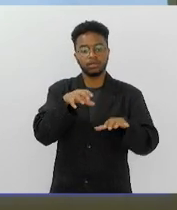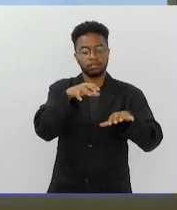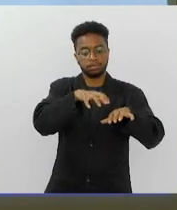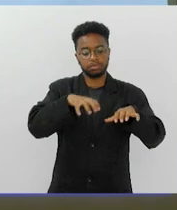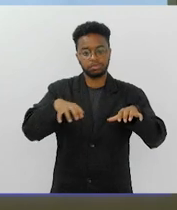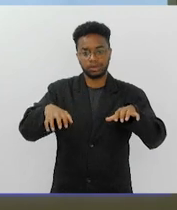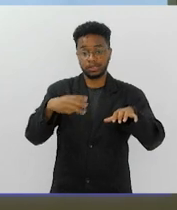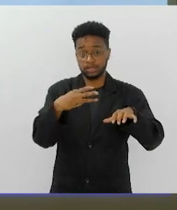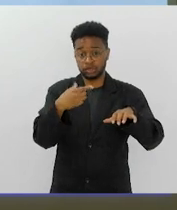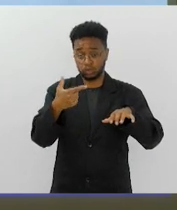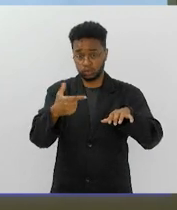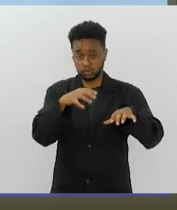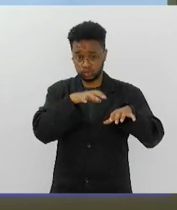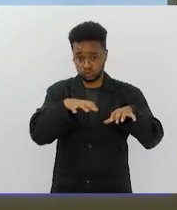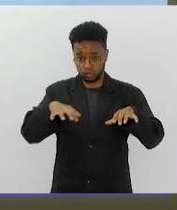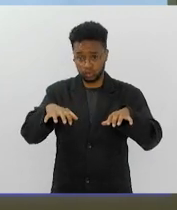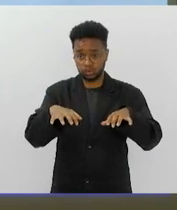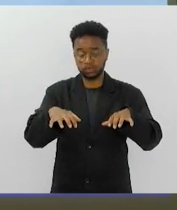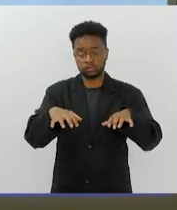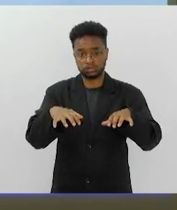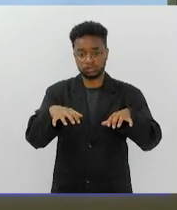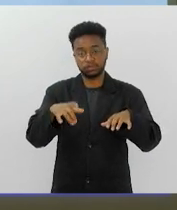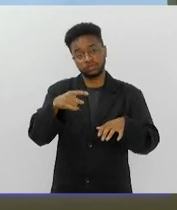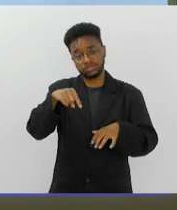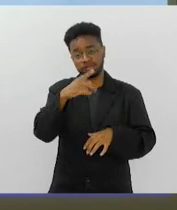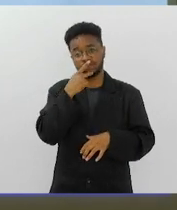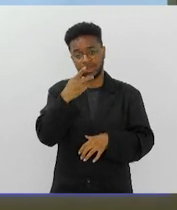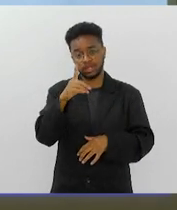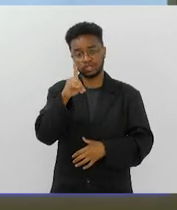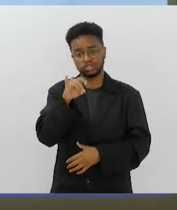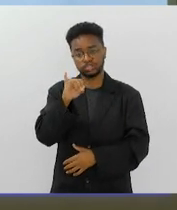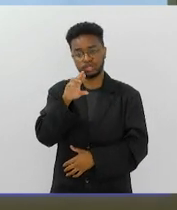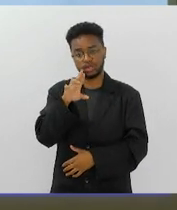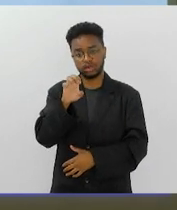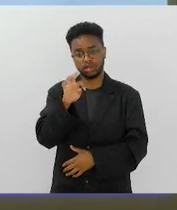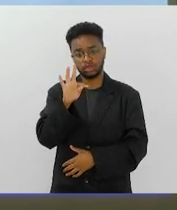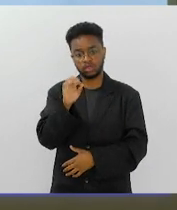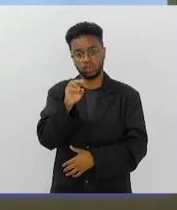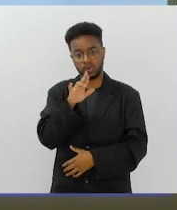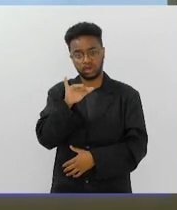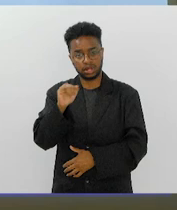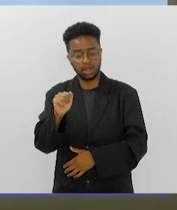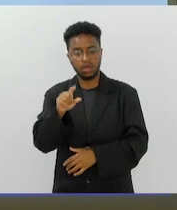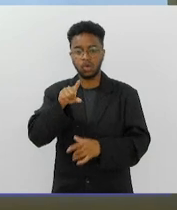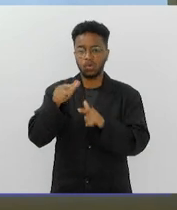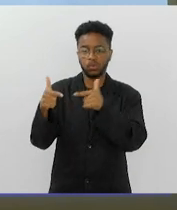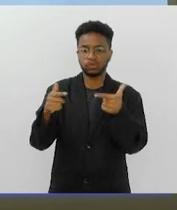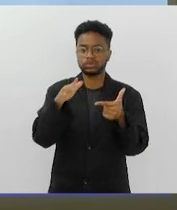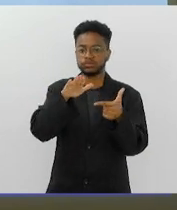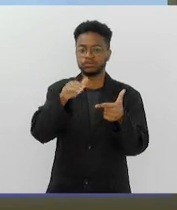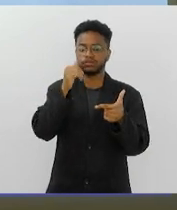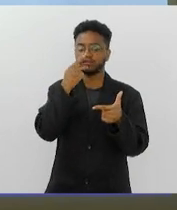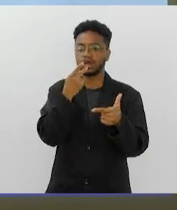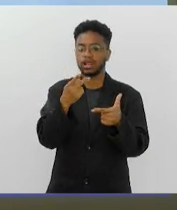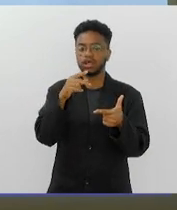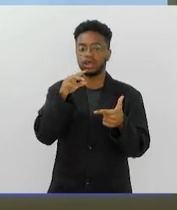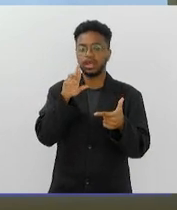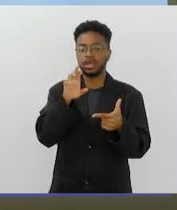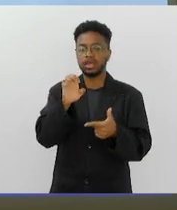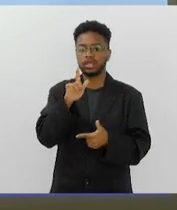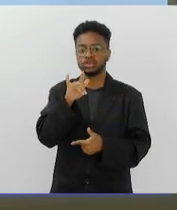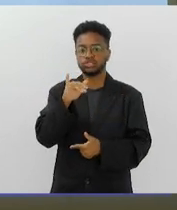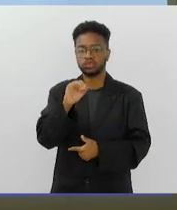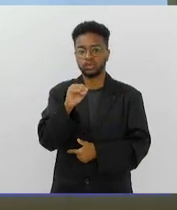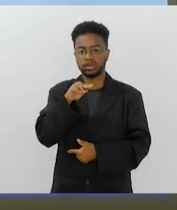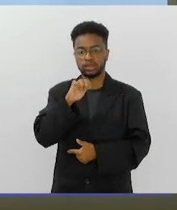regionais de educação. Alguns de vocês chamam de diretoria, outros de regionais, né? Nós chamamos de núcleo, com